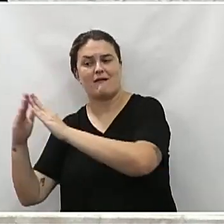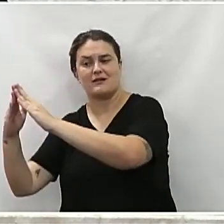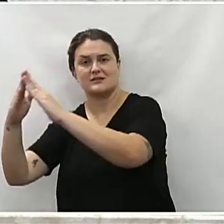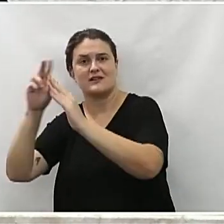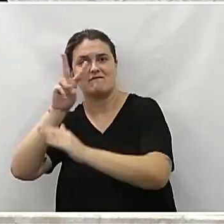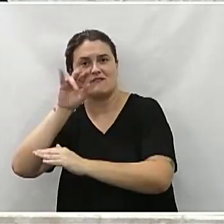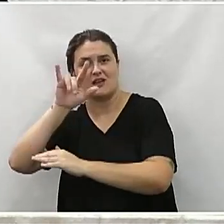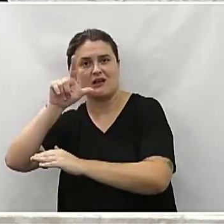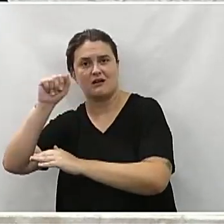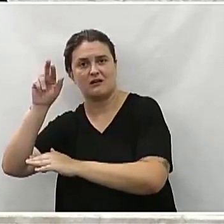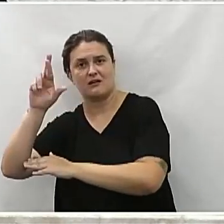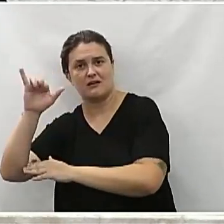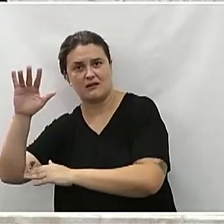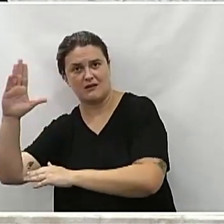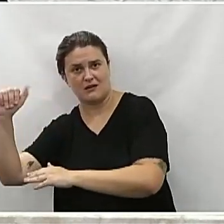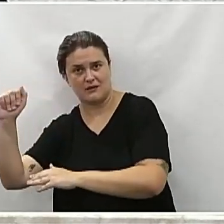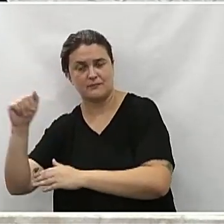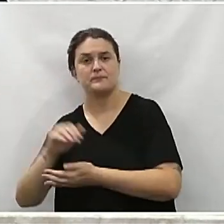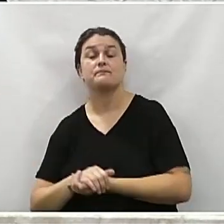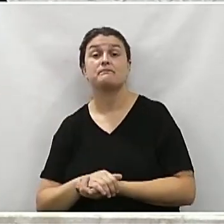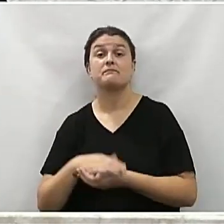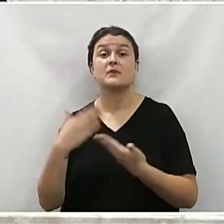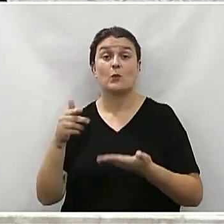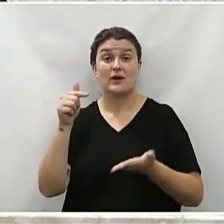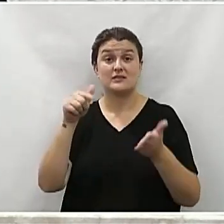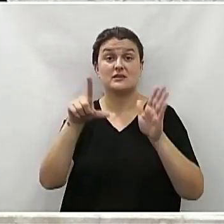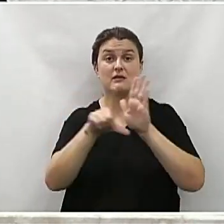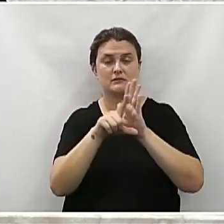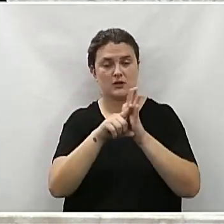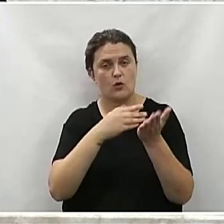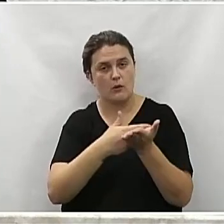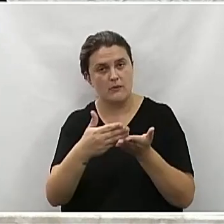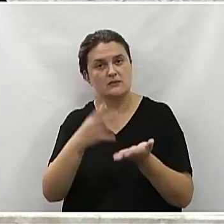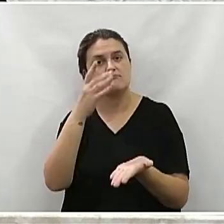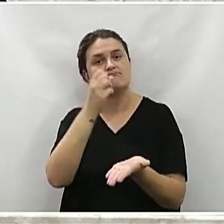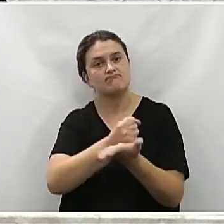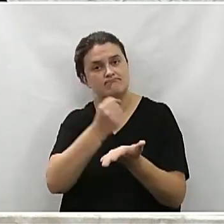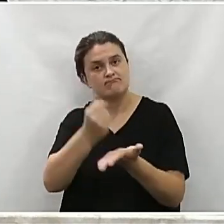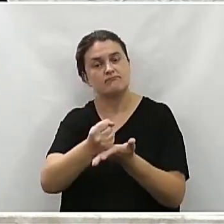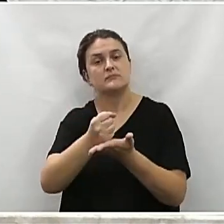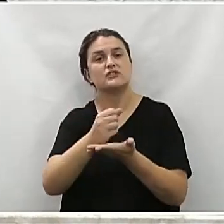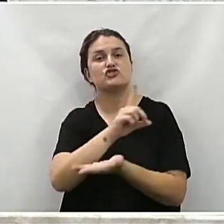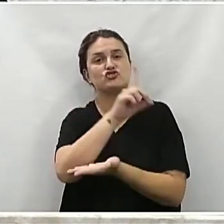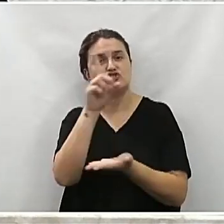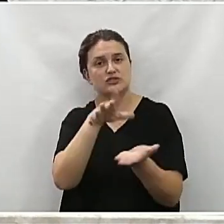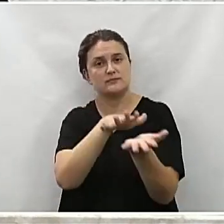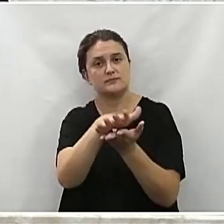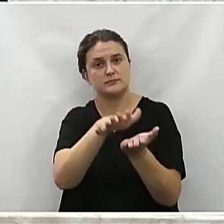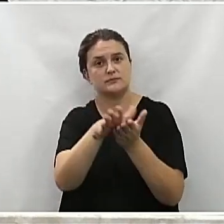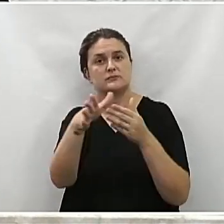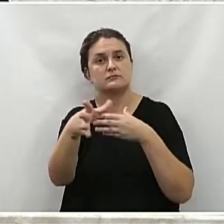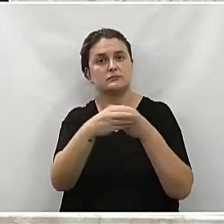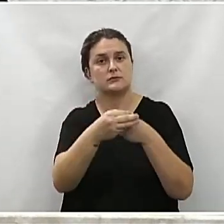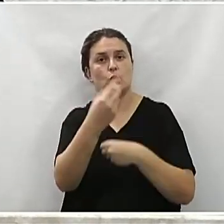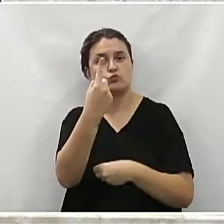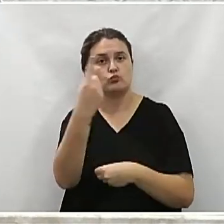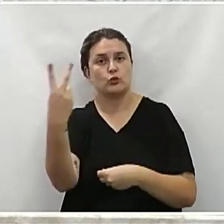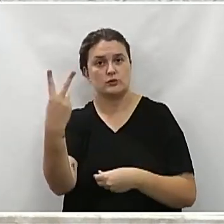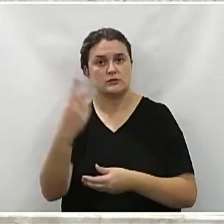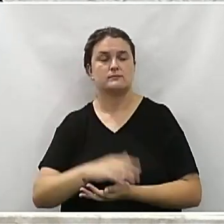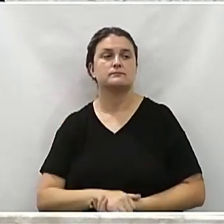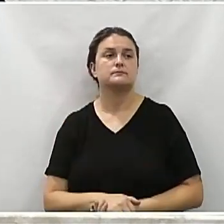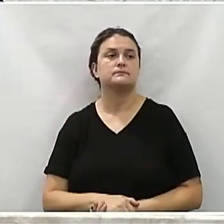município de União da Vitória, Paraná. Essa lei entra em vigor na data da sua publicação, juntamente com o anexo 1 e 2.